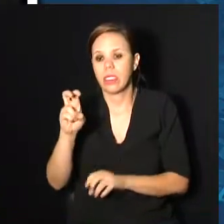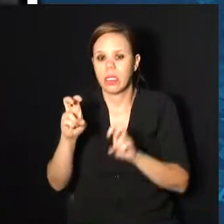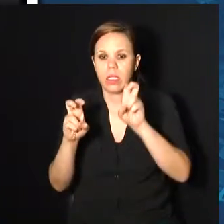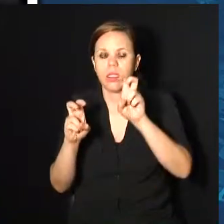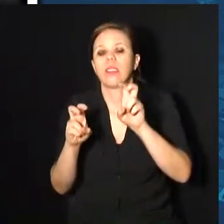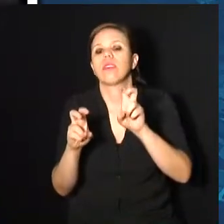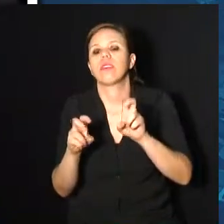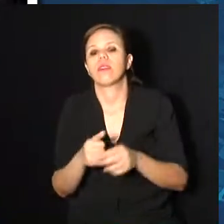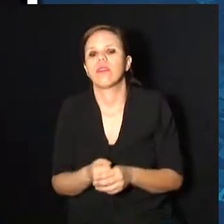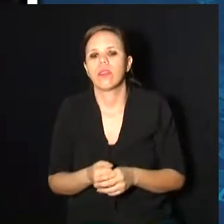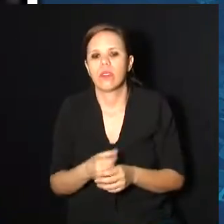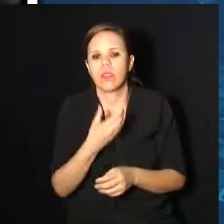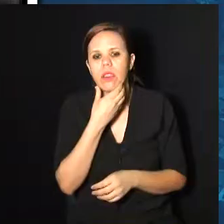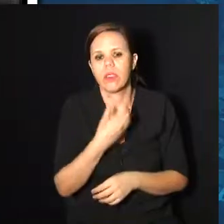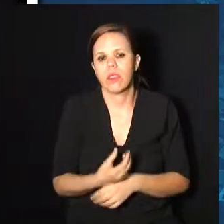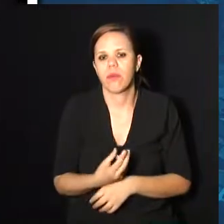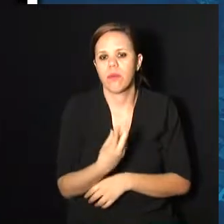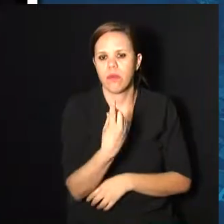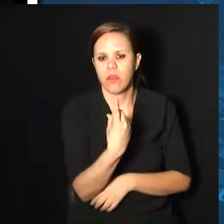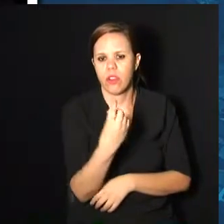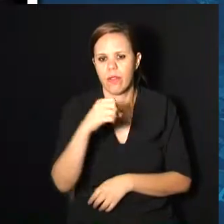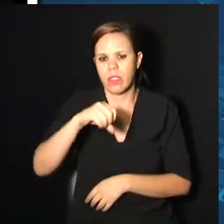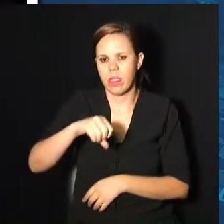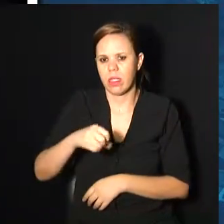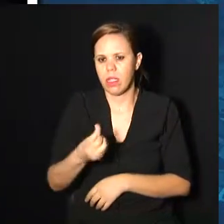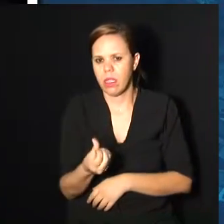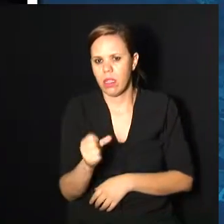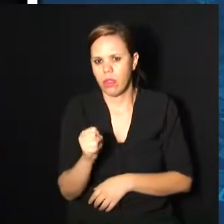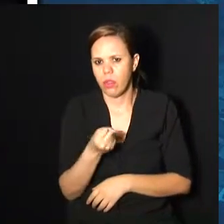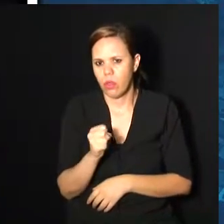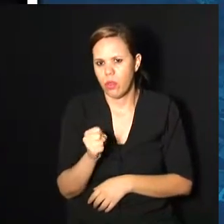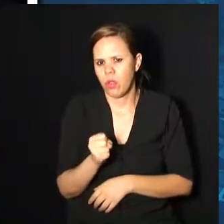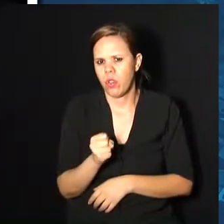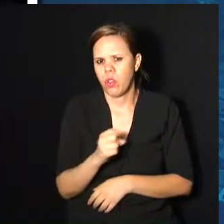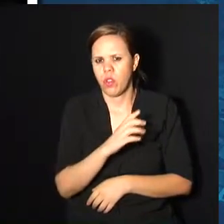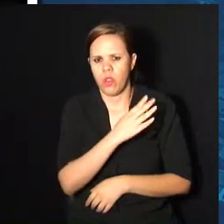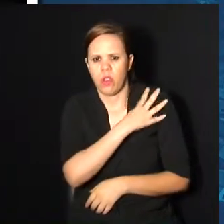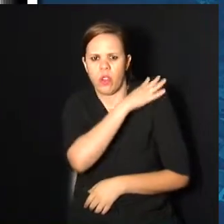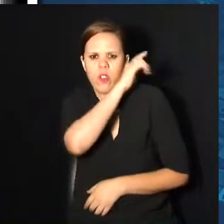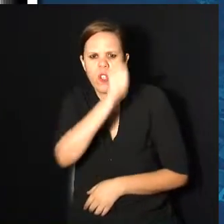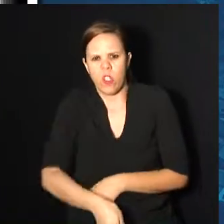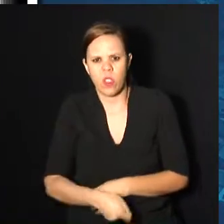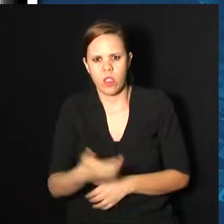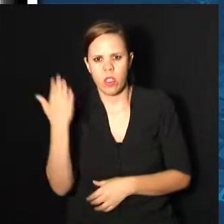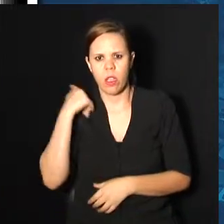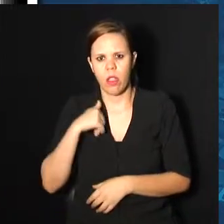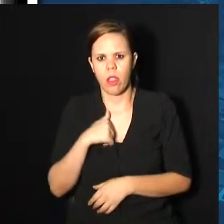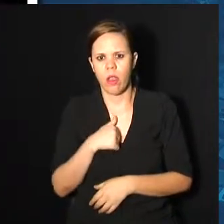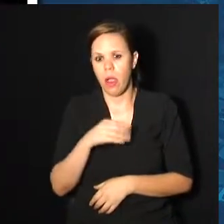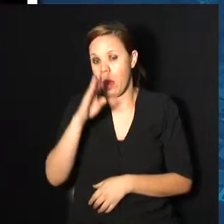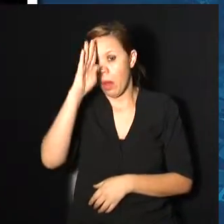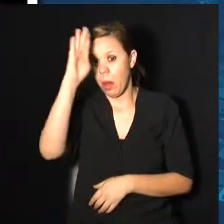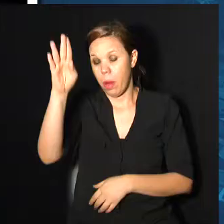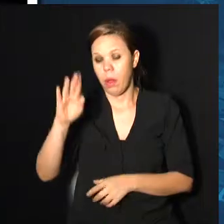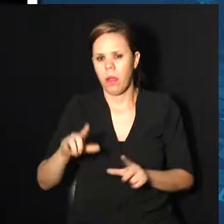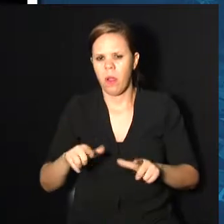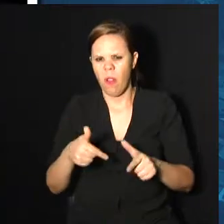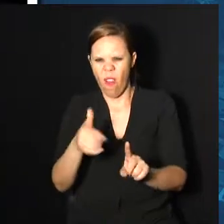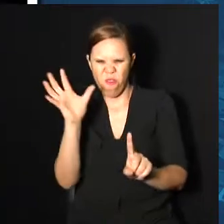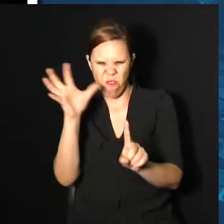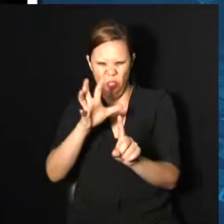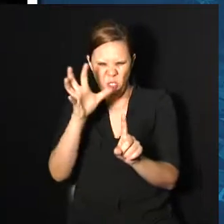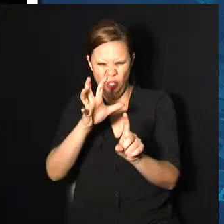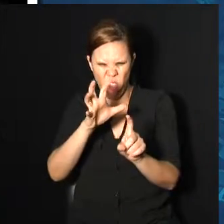em dezembro de 1968 pelo regime militar, é considerado uma das principais medidas de repressão